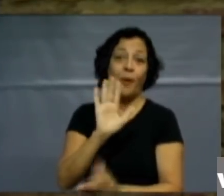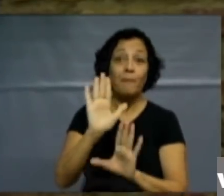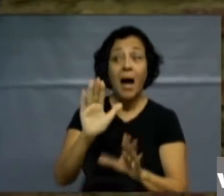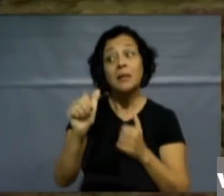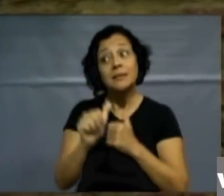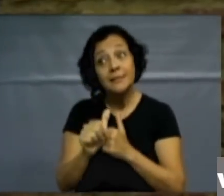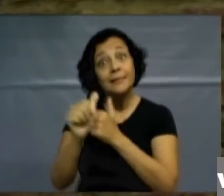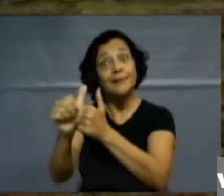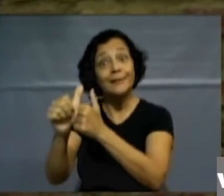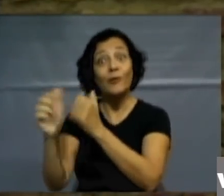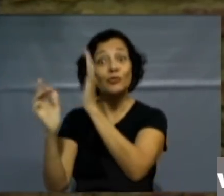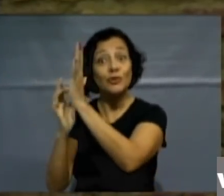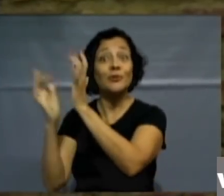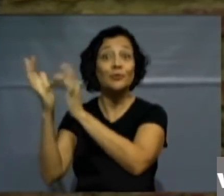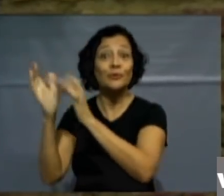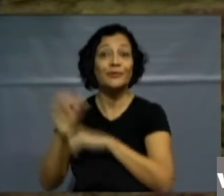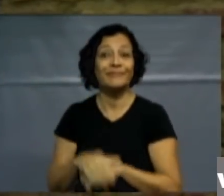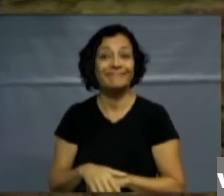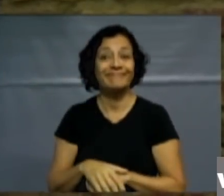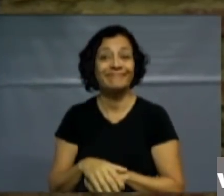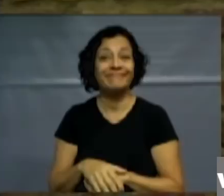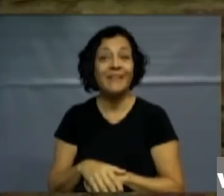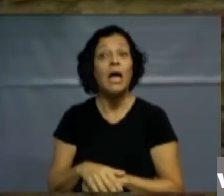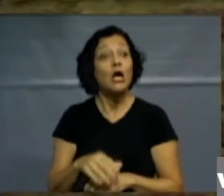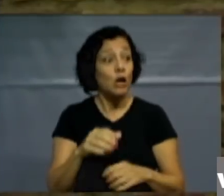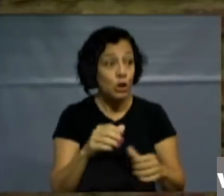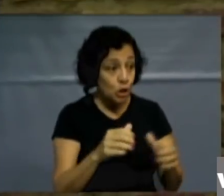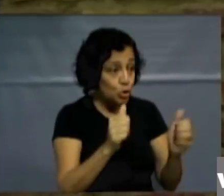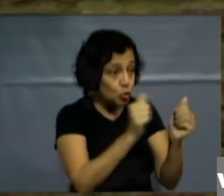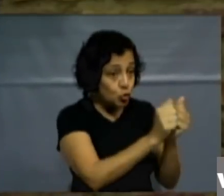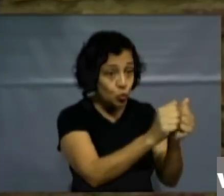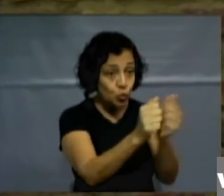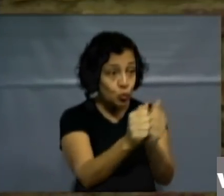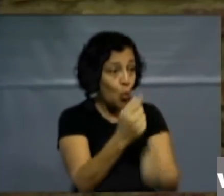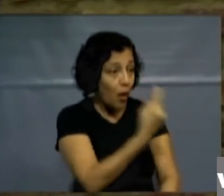carregaram com ele as marcas de Jesus, com eles.